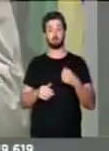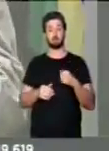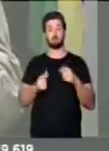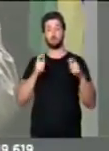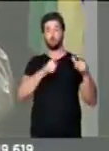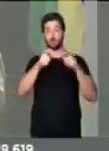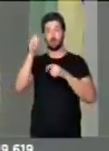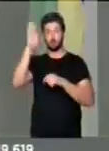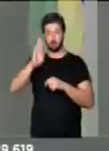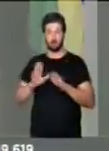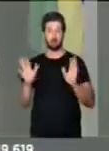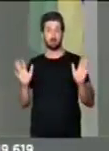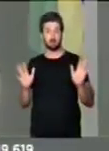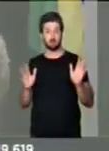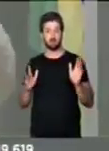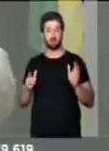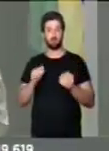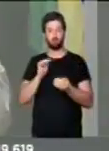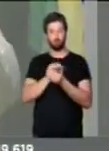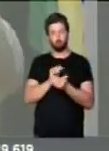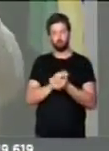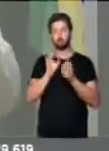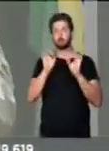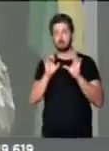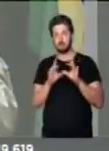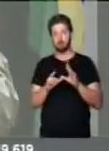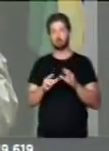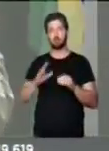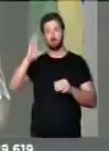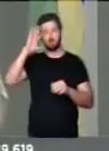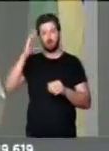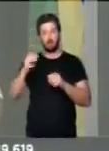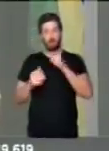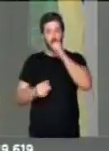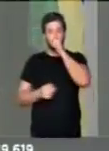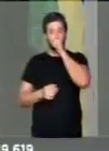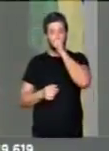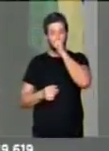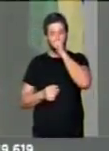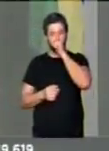Brasil afora, um fundo específico e determinado